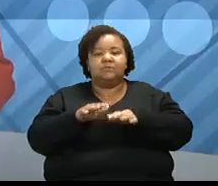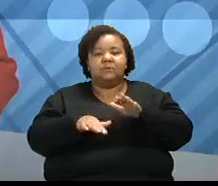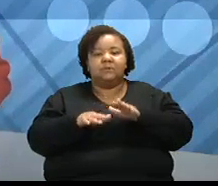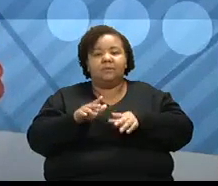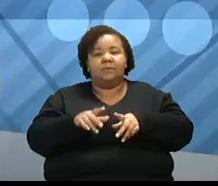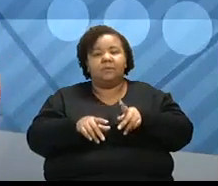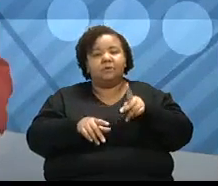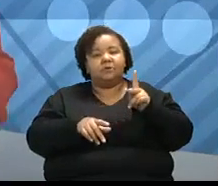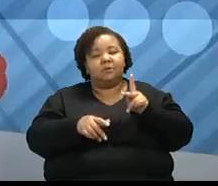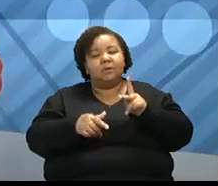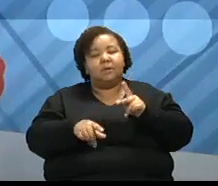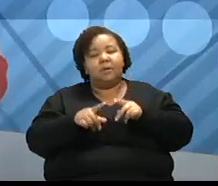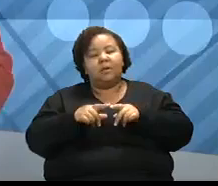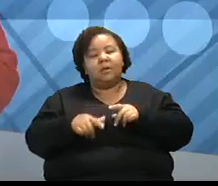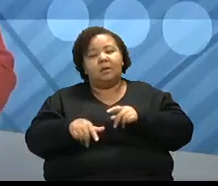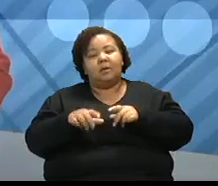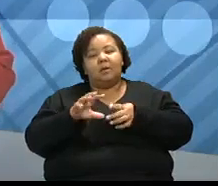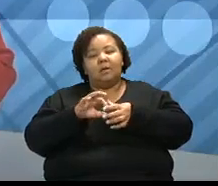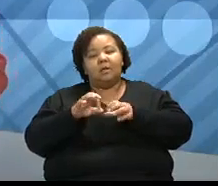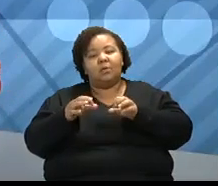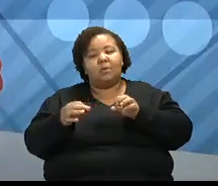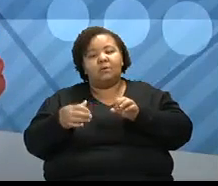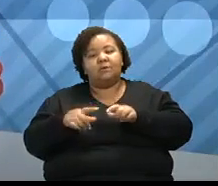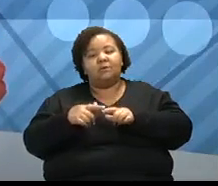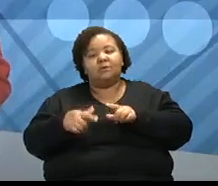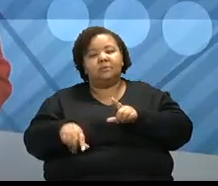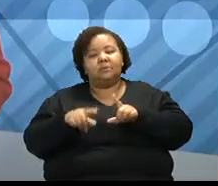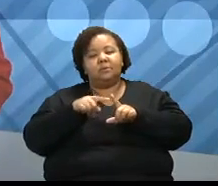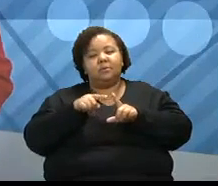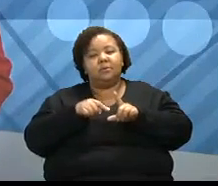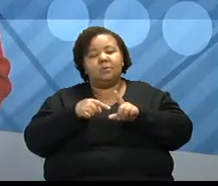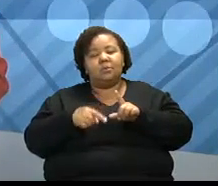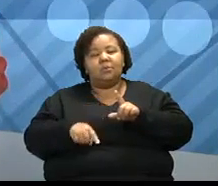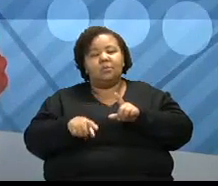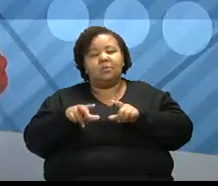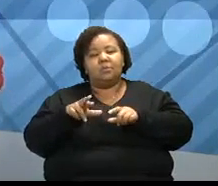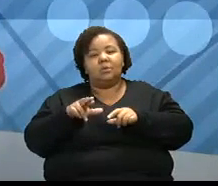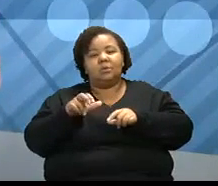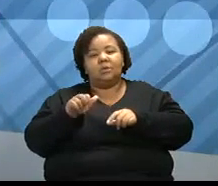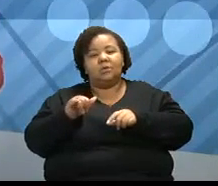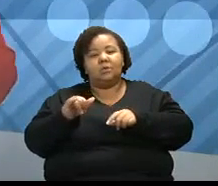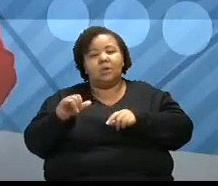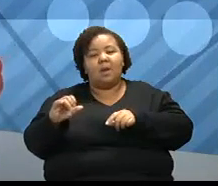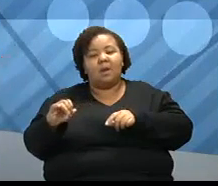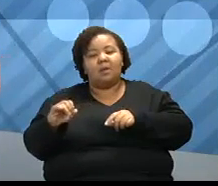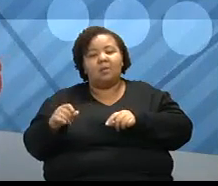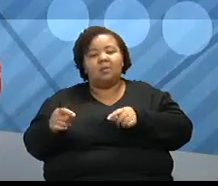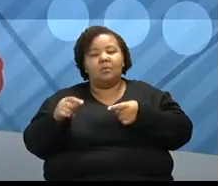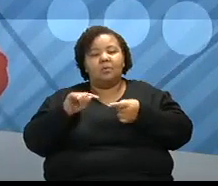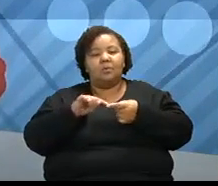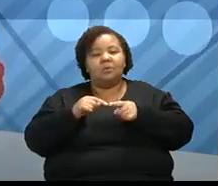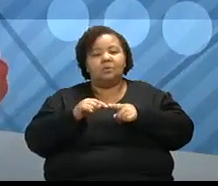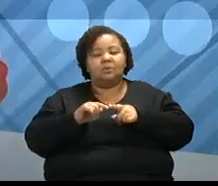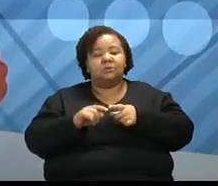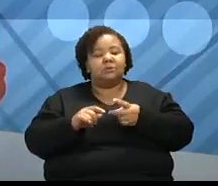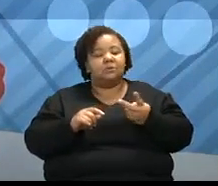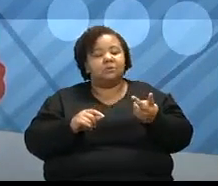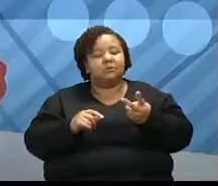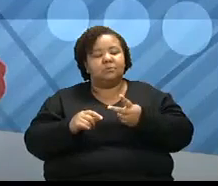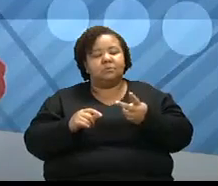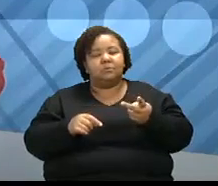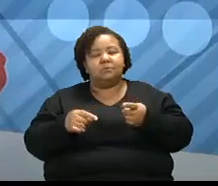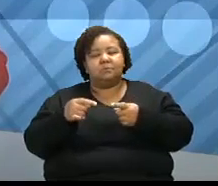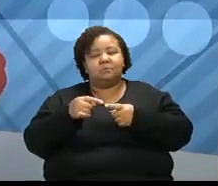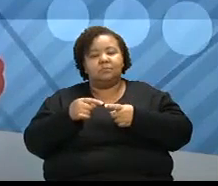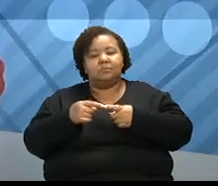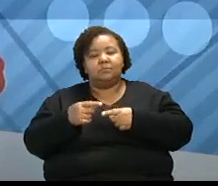da intensidade da corrente, também do ângulo e do raio. E quando eu associo duas variáveis entre si,